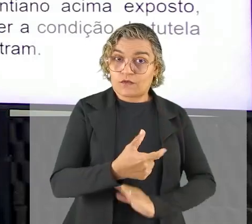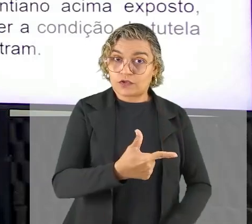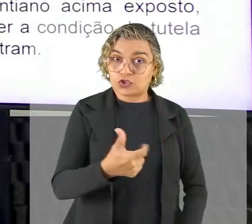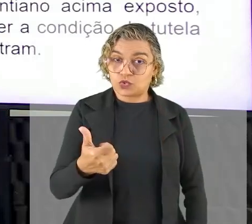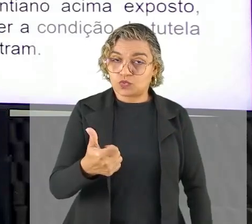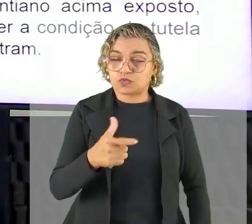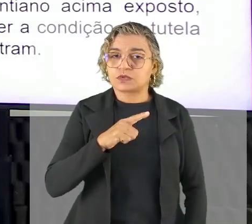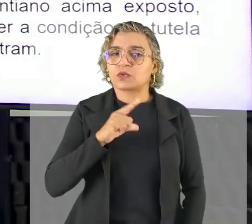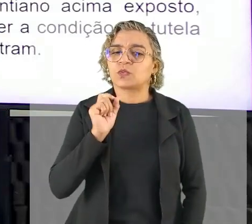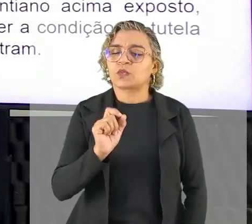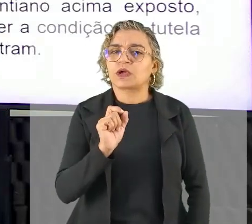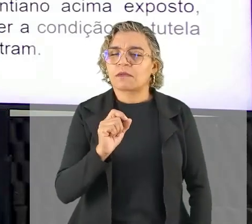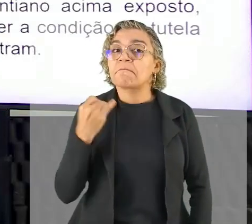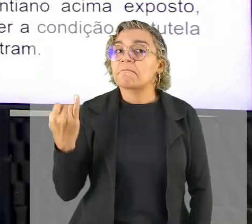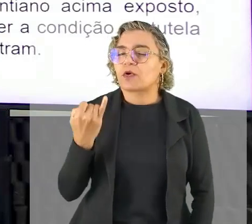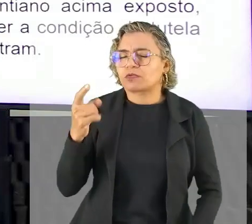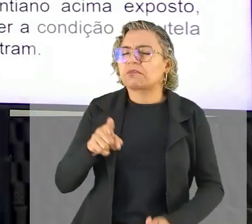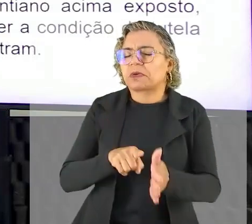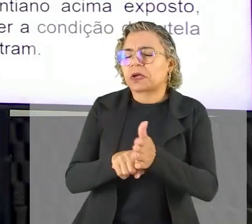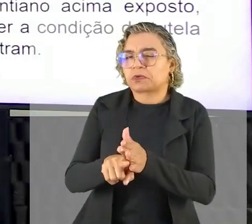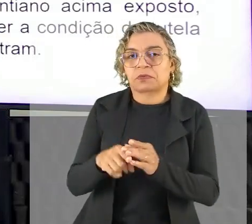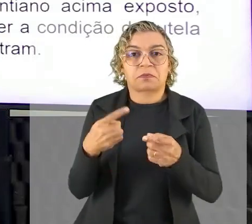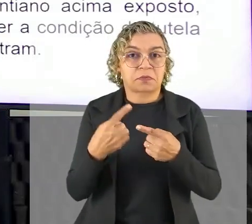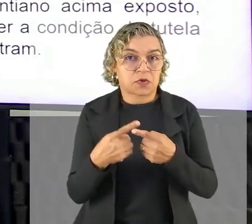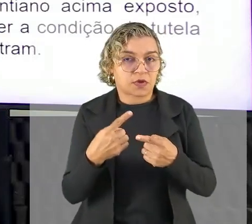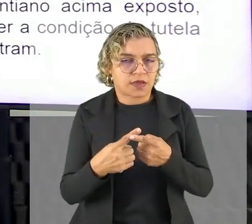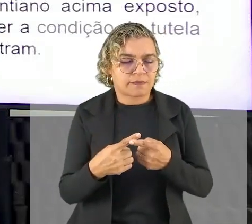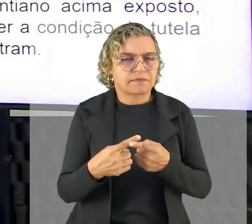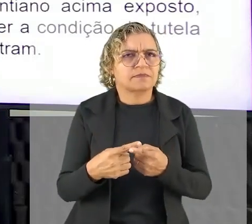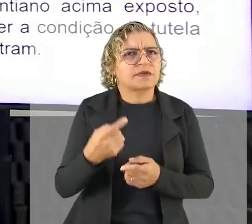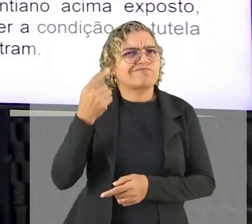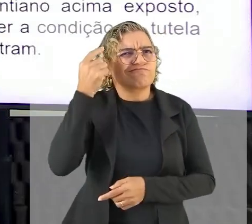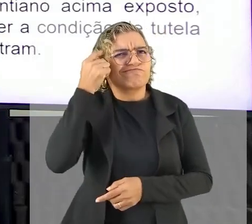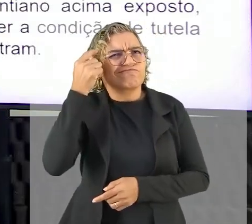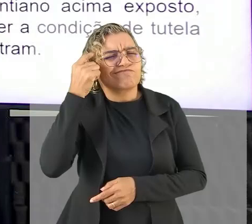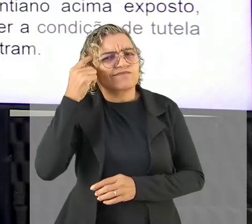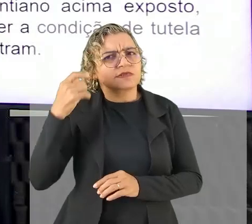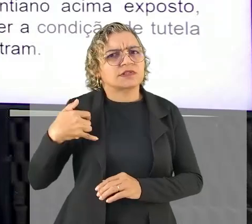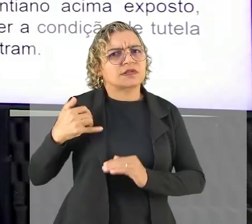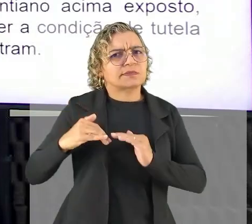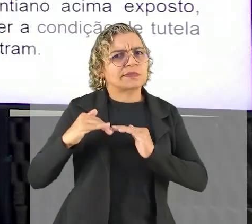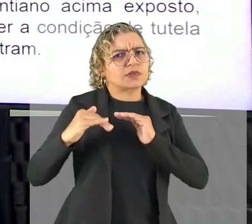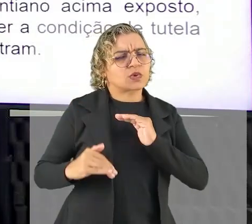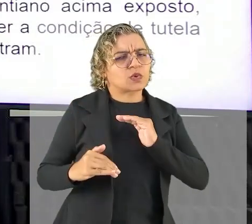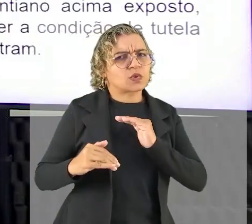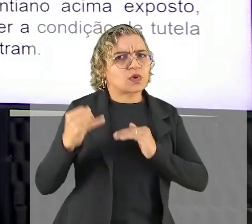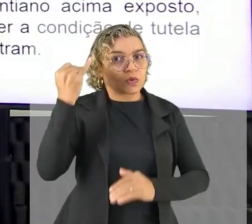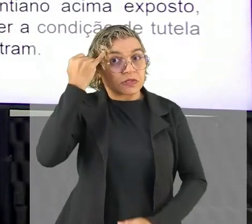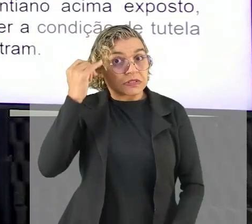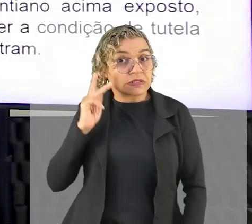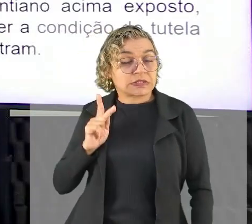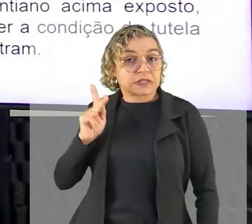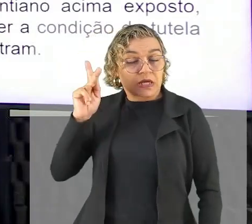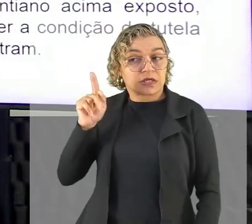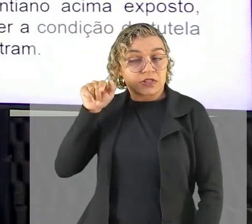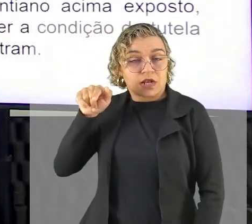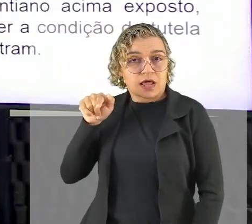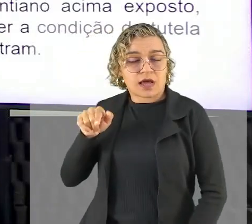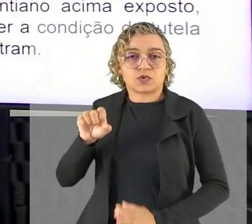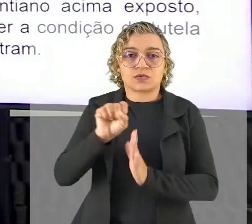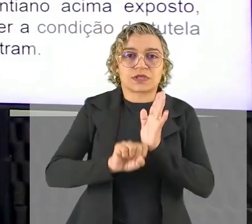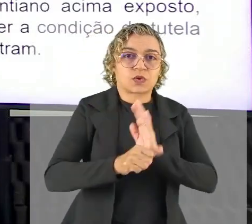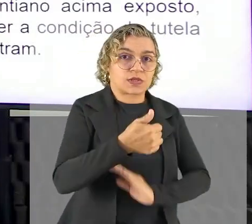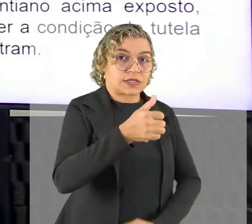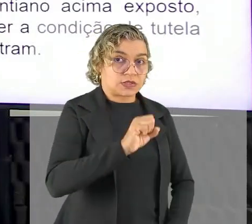importantíssima essa questão. Por quê? Porque essa ideia da menoridade, o Kant está tratando lá no século